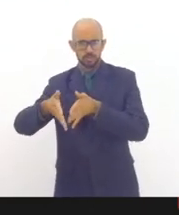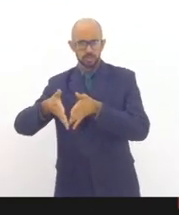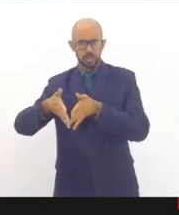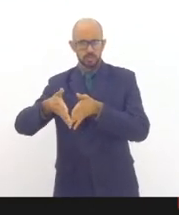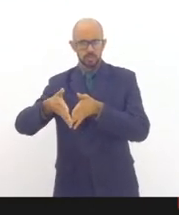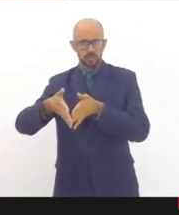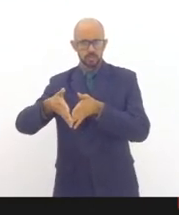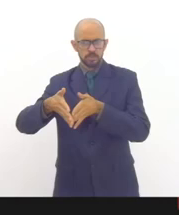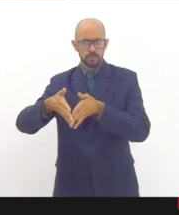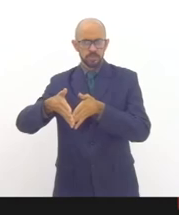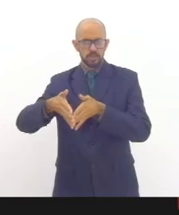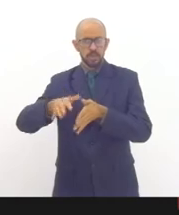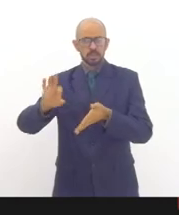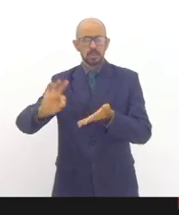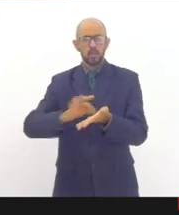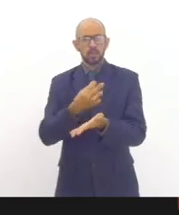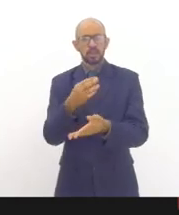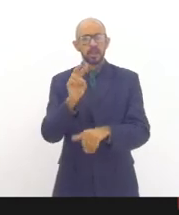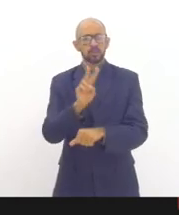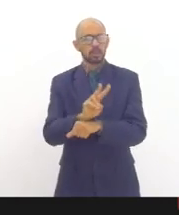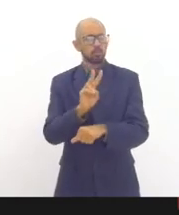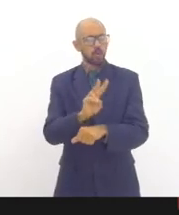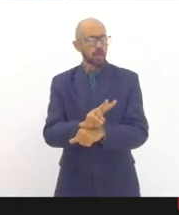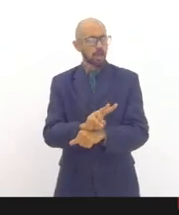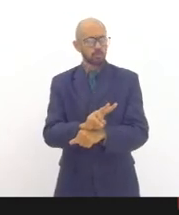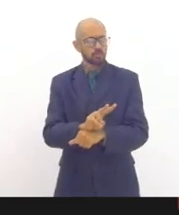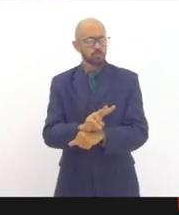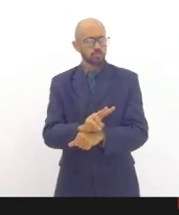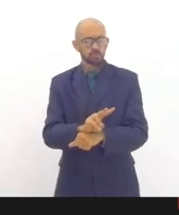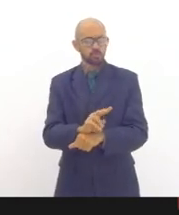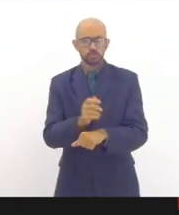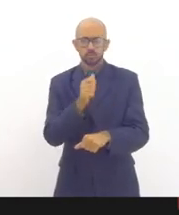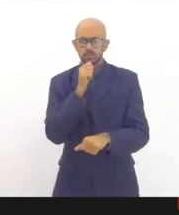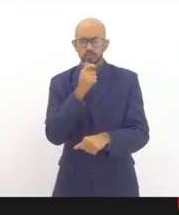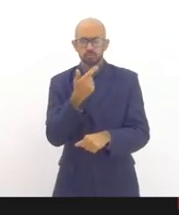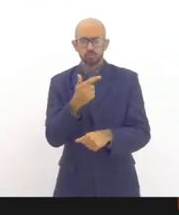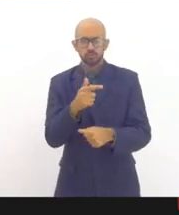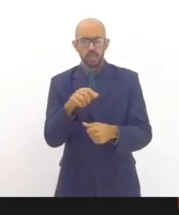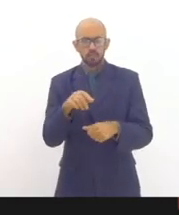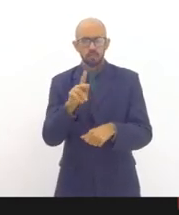Eles estão em contratos temporários, né? Nós não temos professores concursados